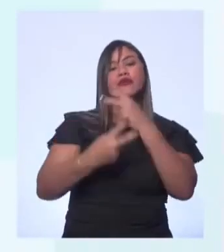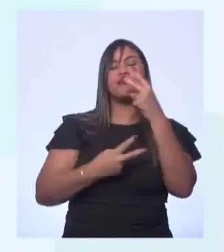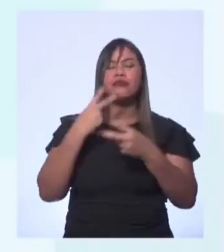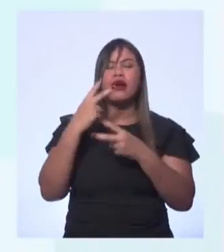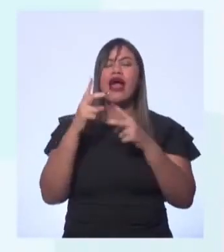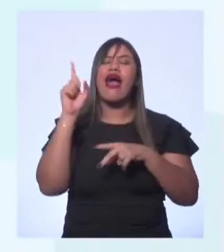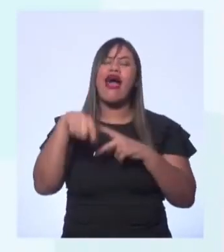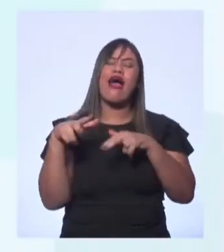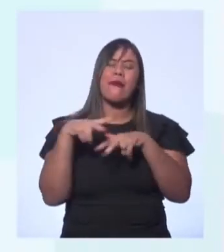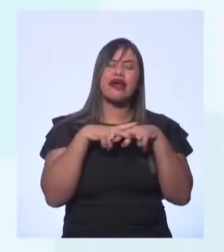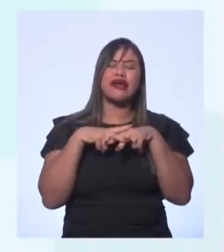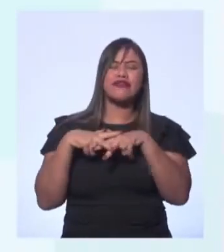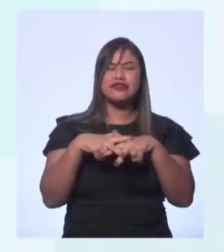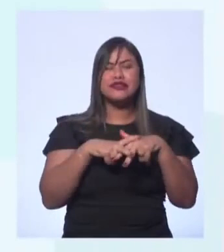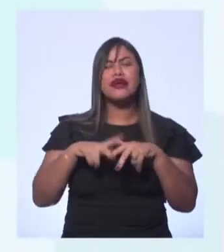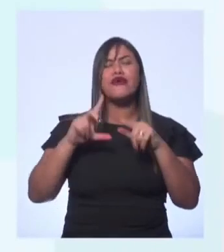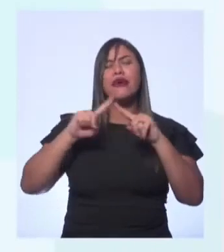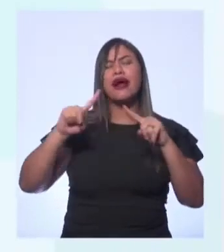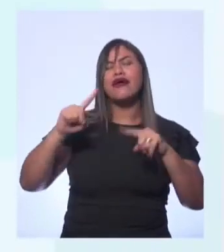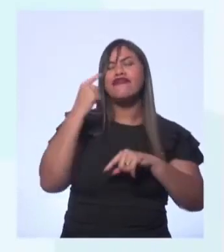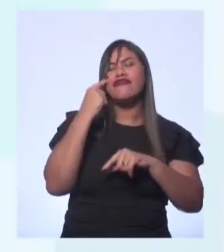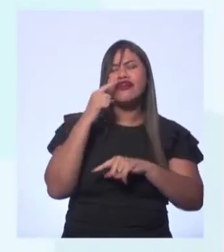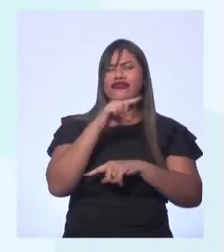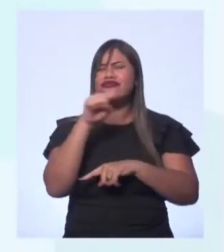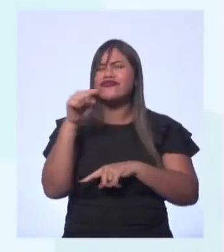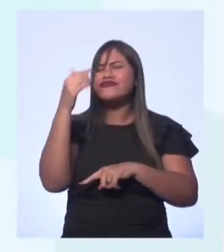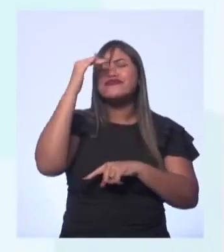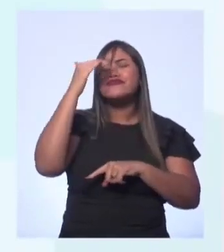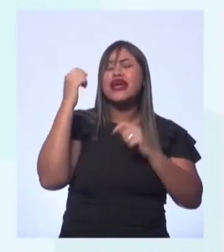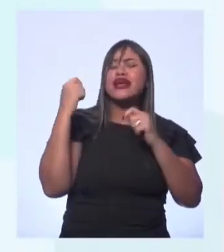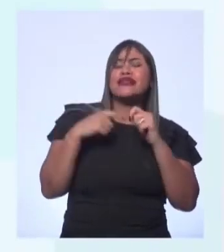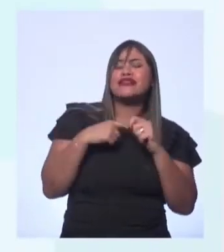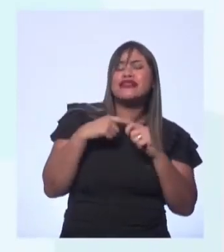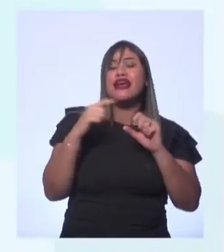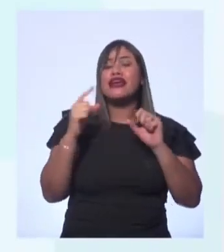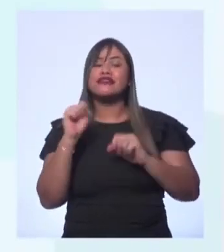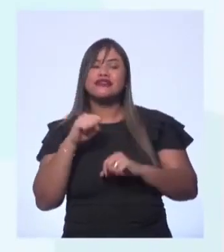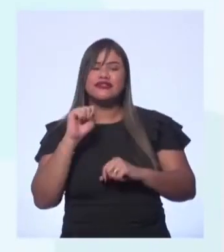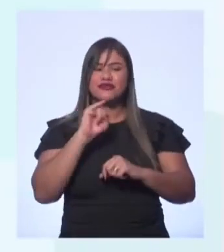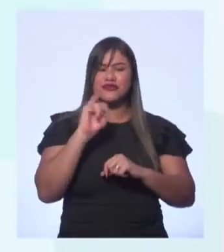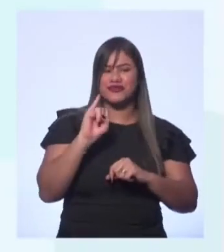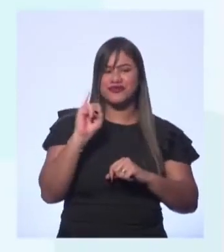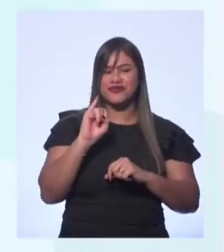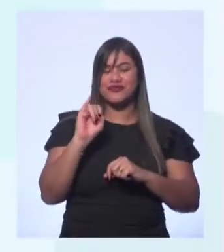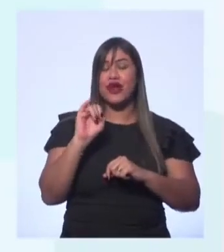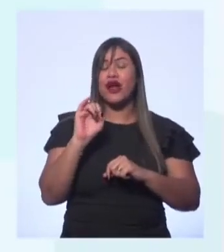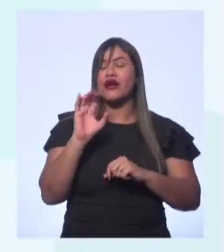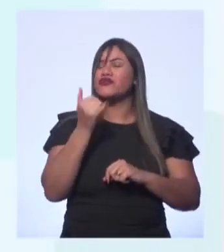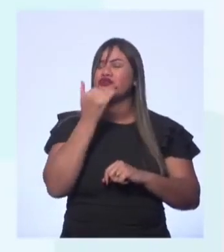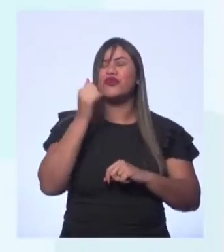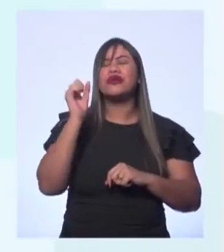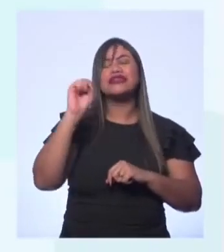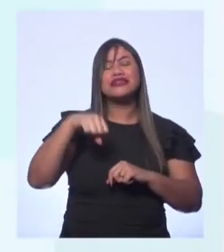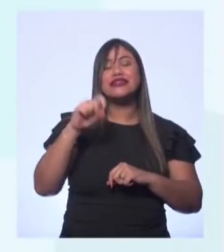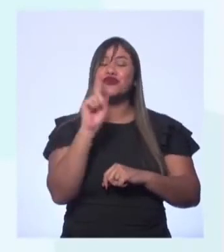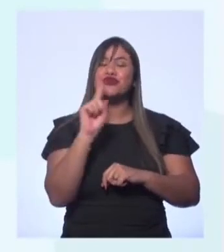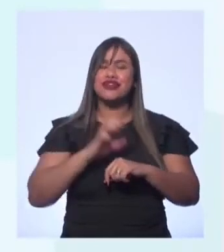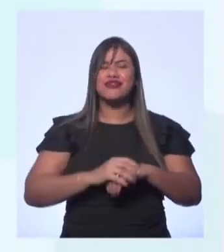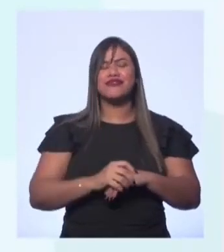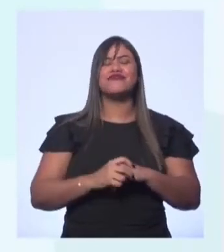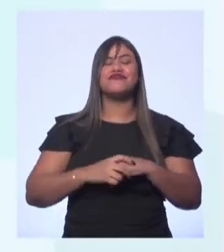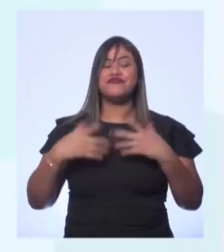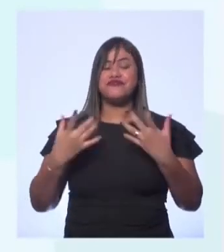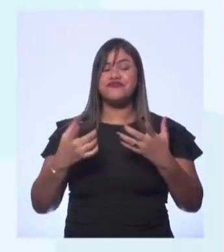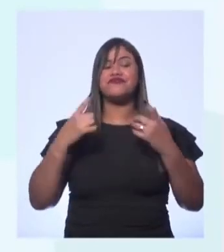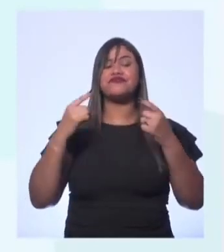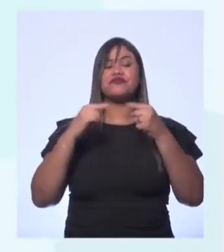uma revisãozinha, mas é para ver se você realmente entendeu. E eu tenho uma intenção de chegar num lugar aí, tá bom? Então, olha aí para o slide. Considere A